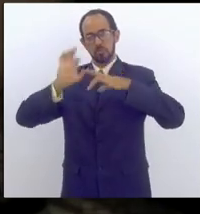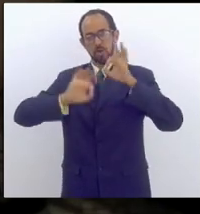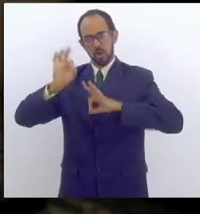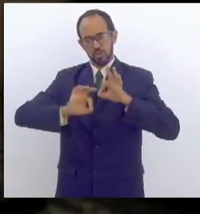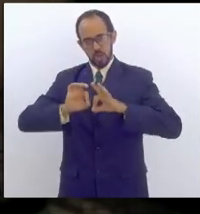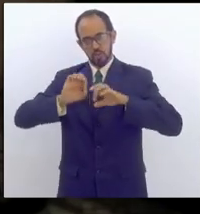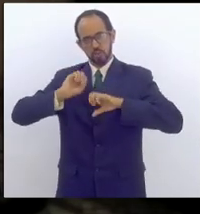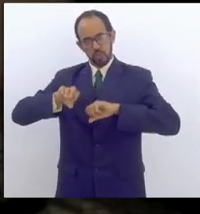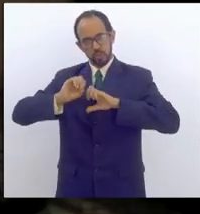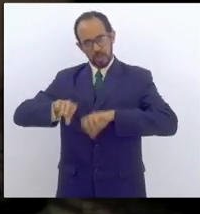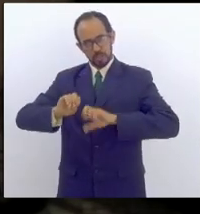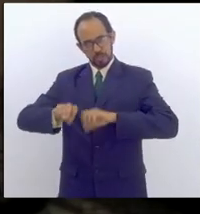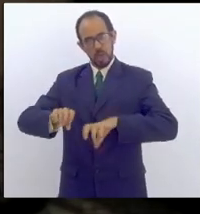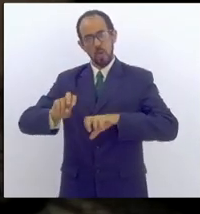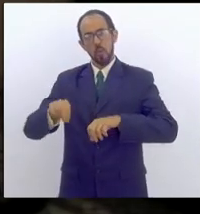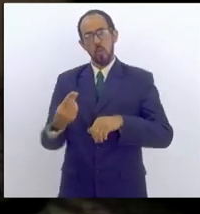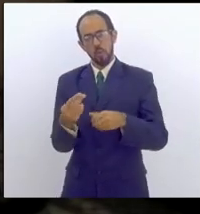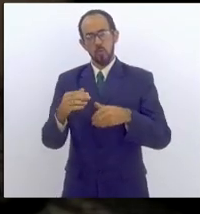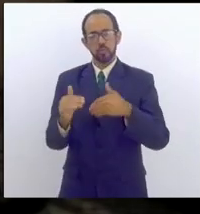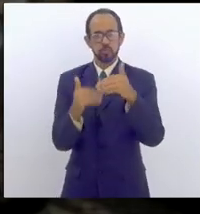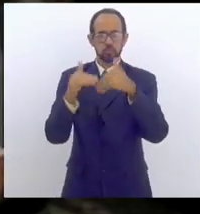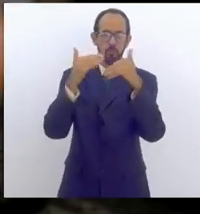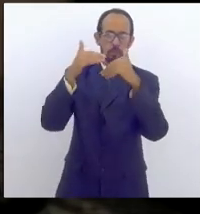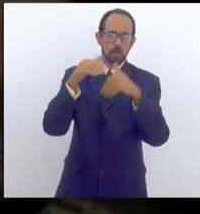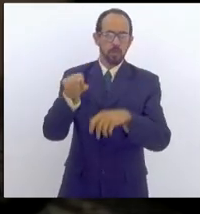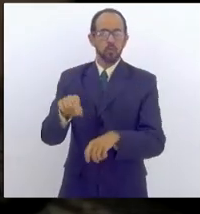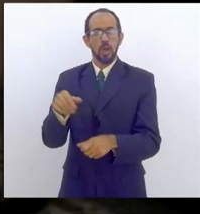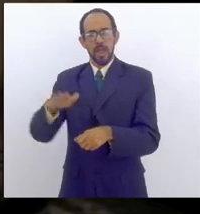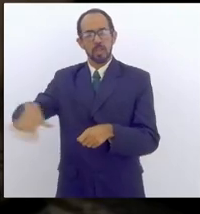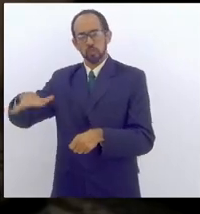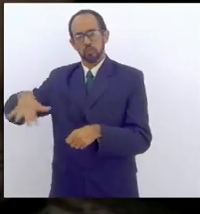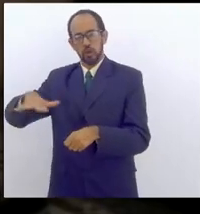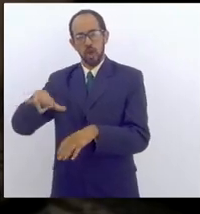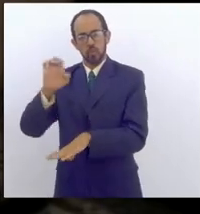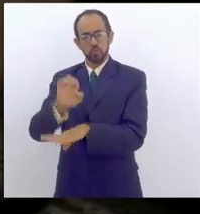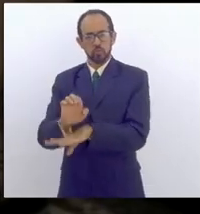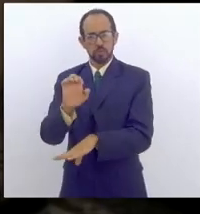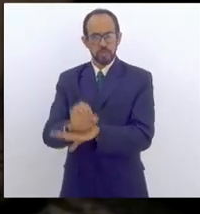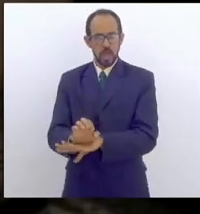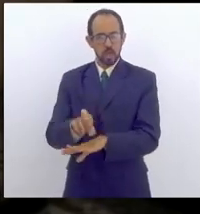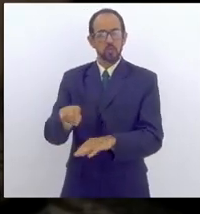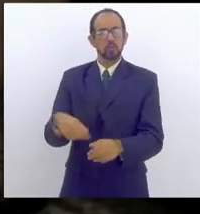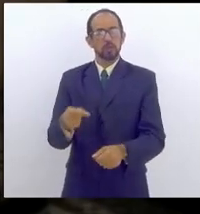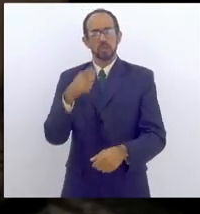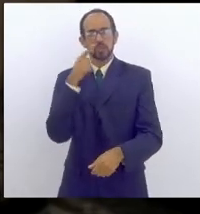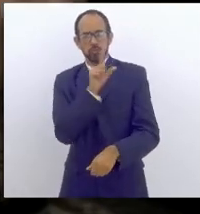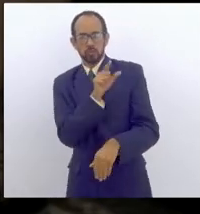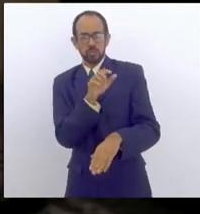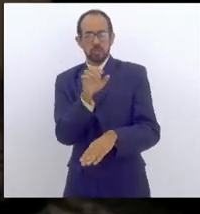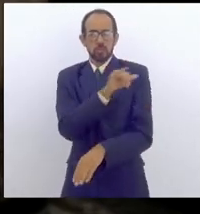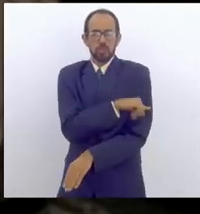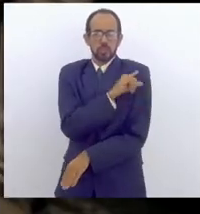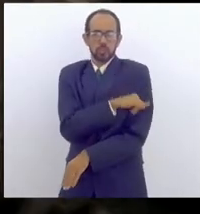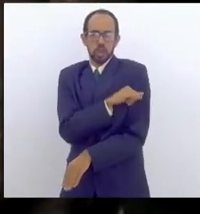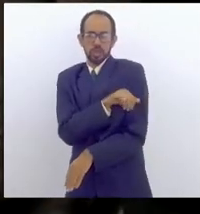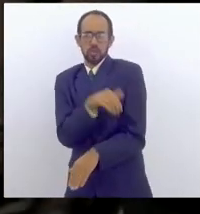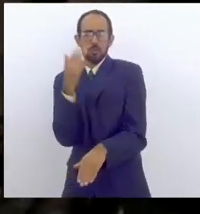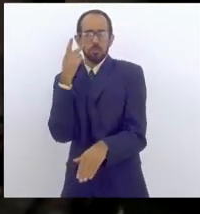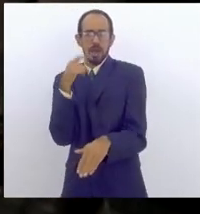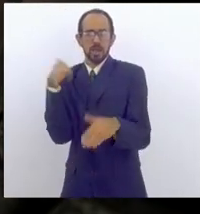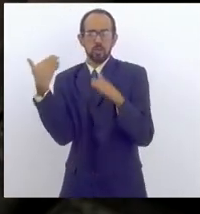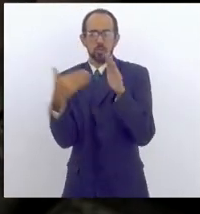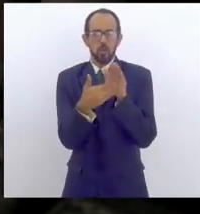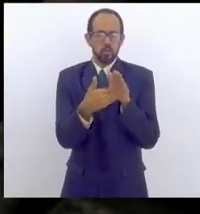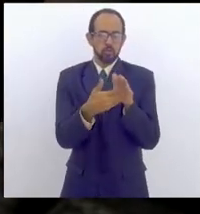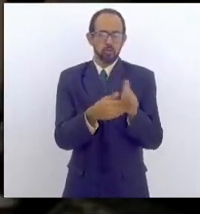avançar num projeto de desenvolvimento regional para o nosso Estado, para que a gente tenha um Estado que seja um Rio de Janeiro de todos, de Paraty a